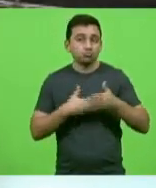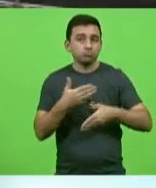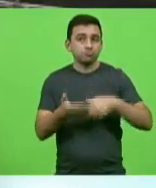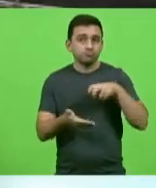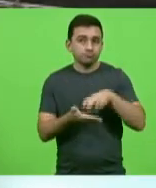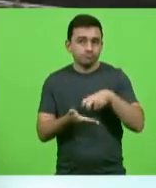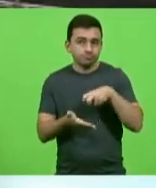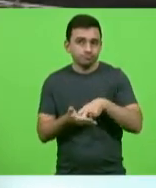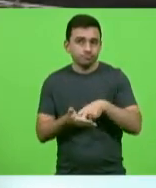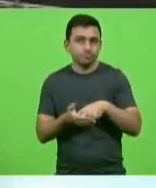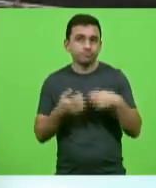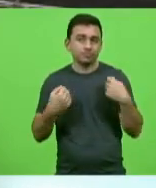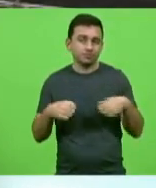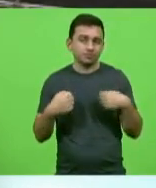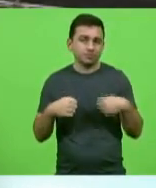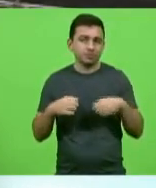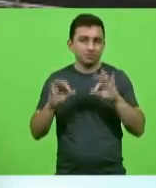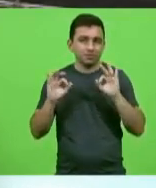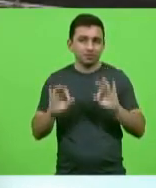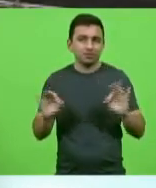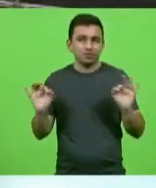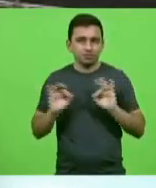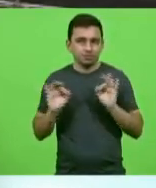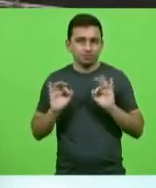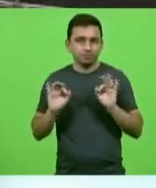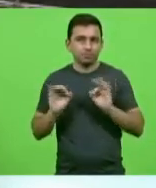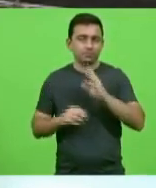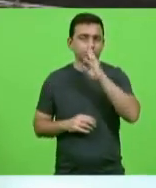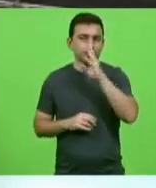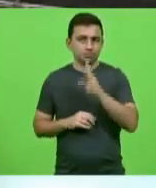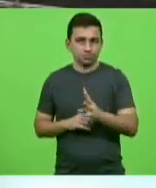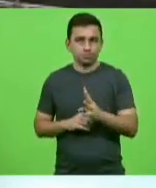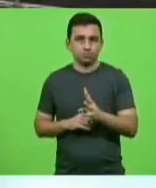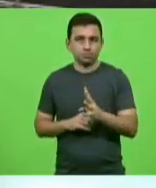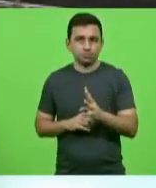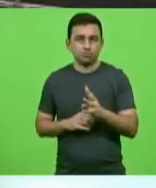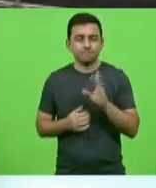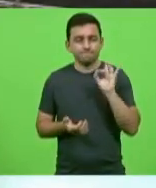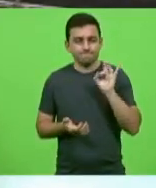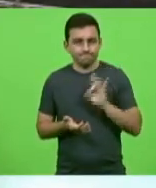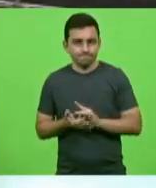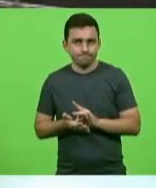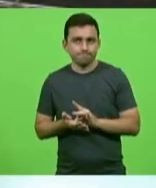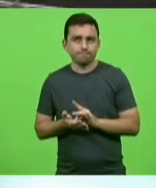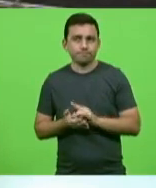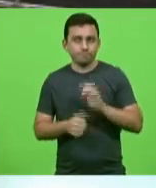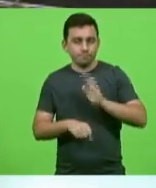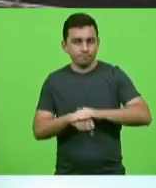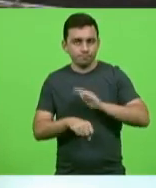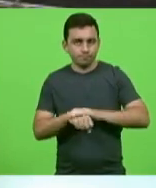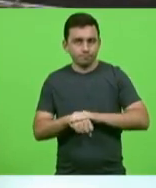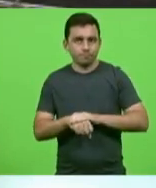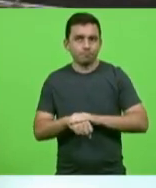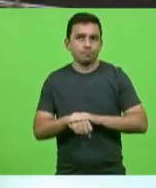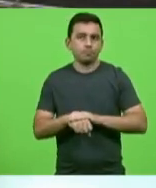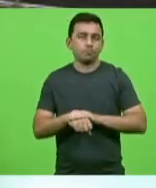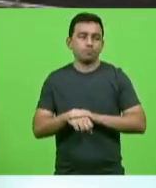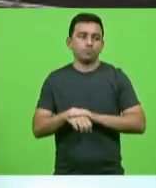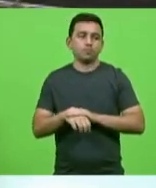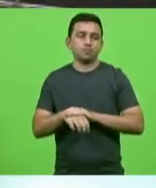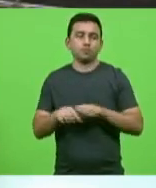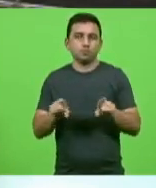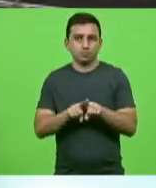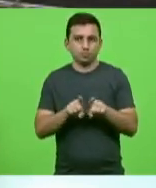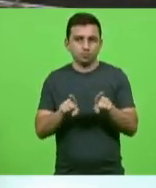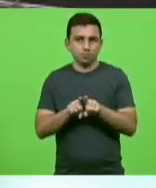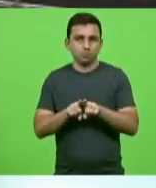sempre partir da Incerteza quanto à acusação fato EA autoria fundada